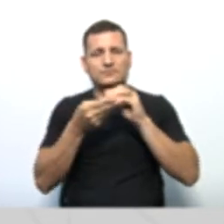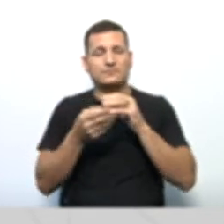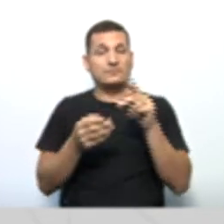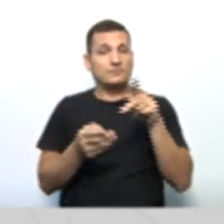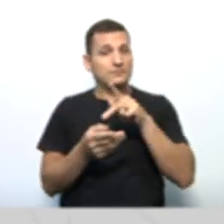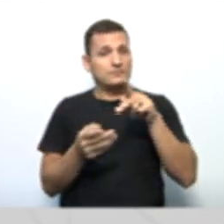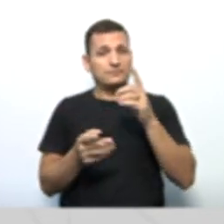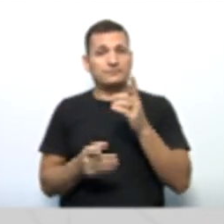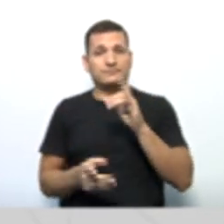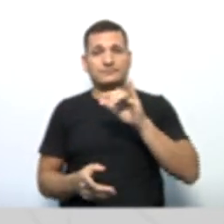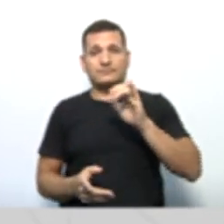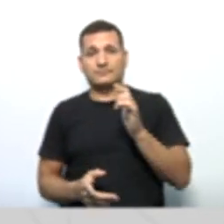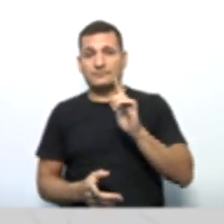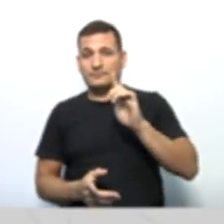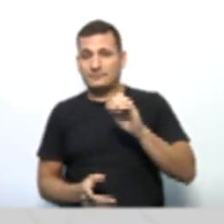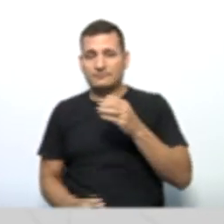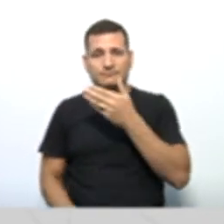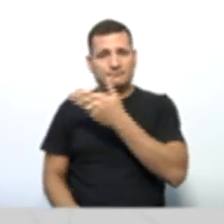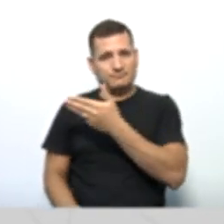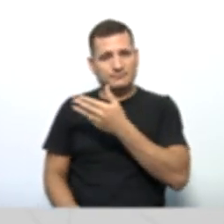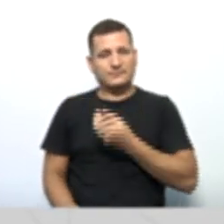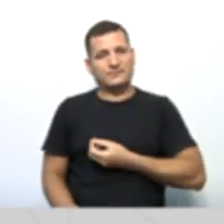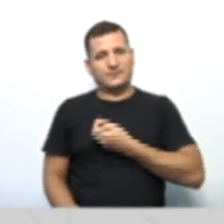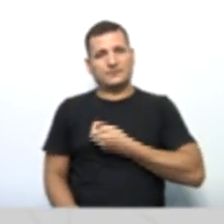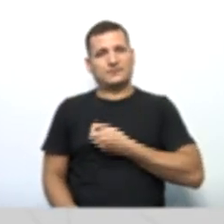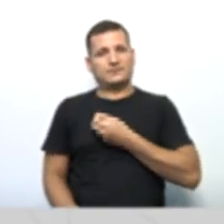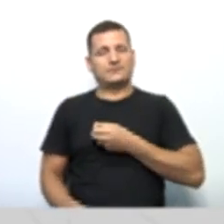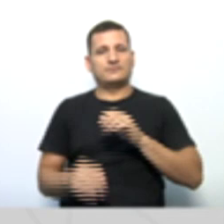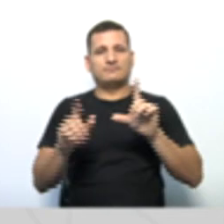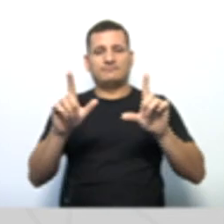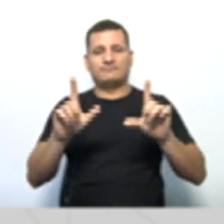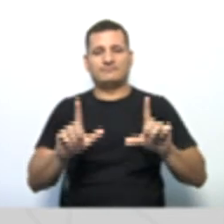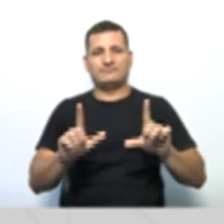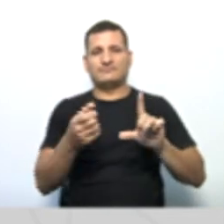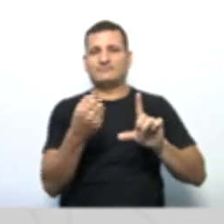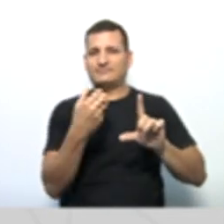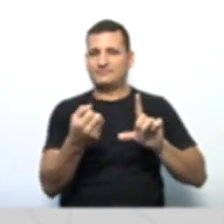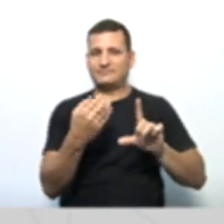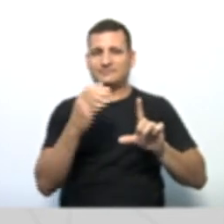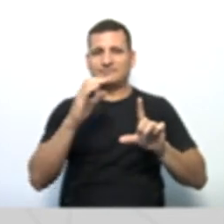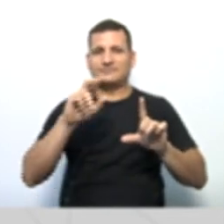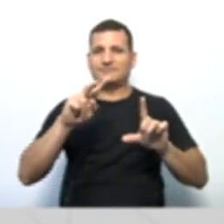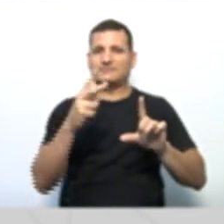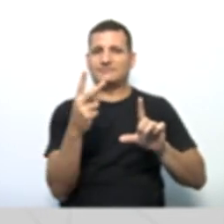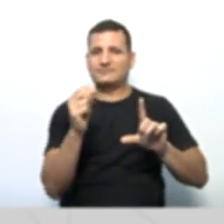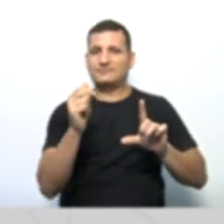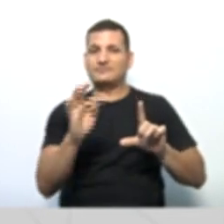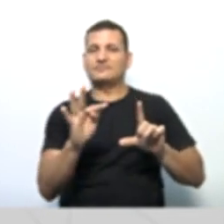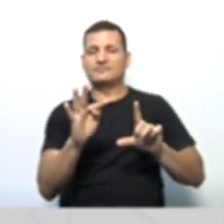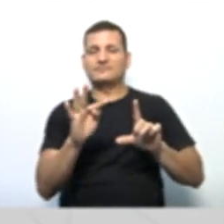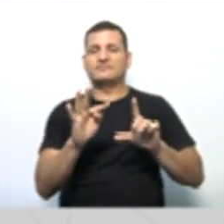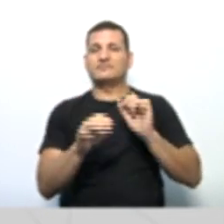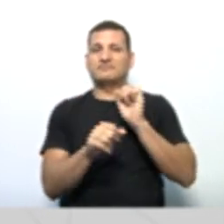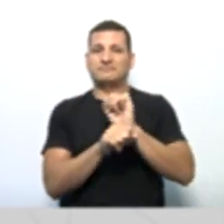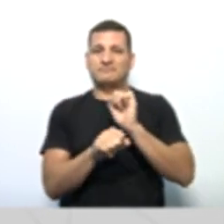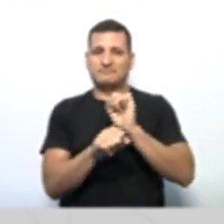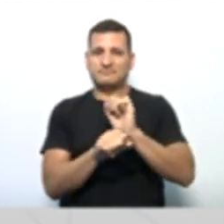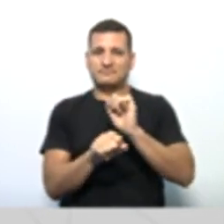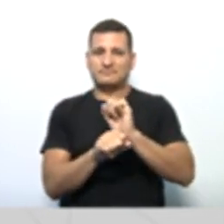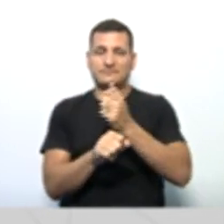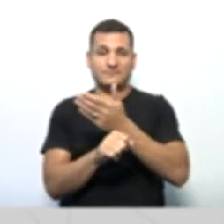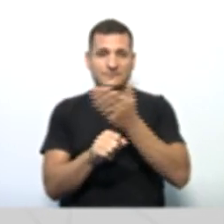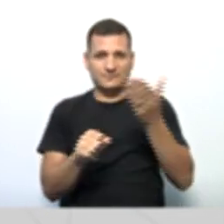Diego continua ali a postos no nosso chat, esperando também essa manifestação